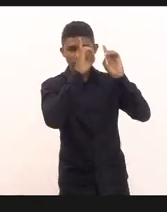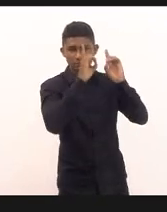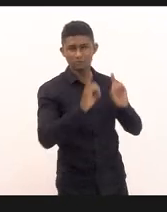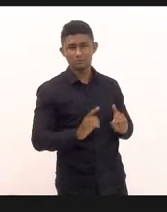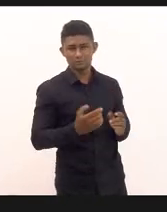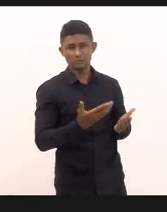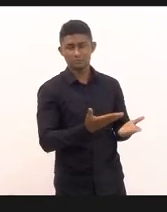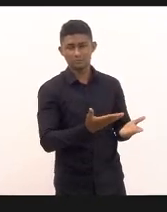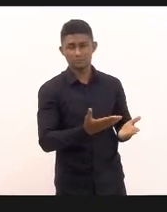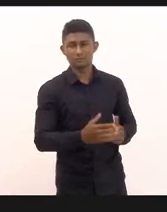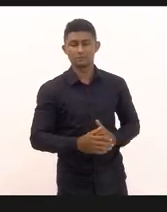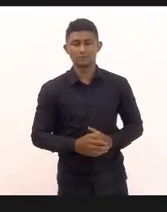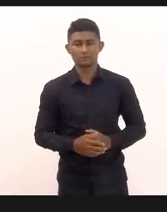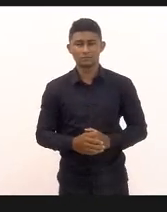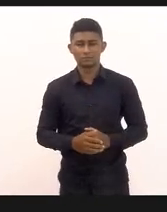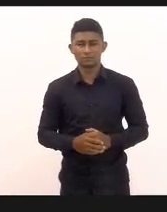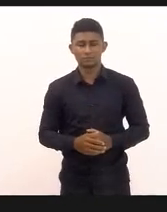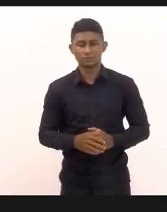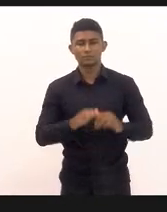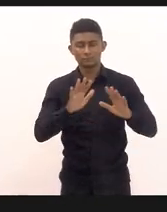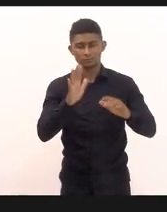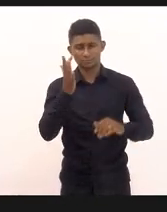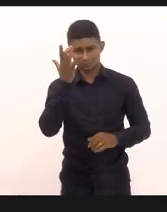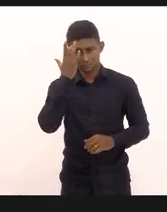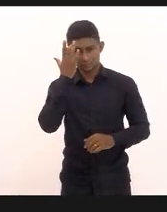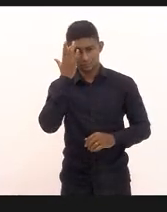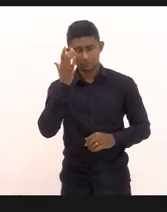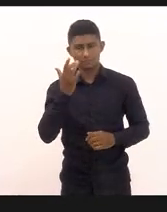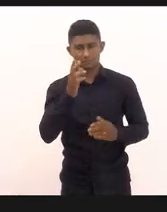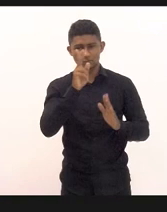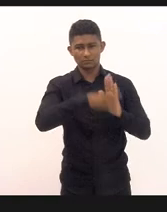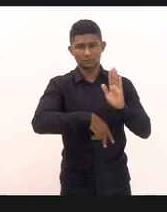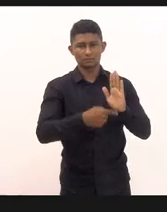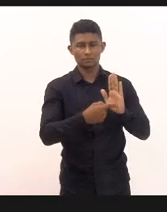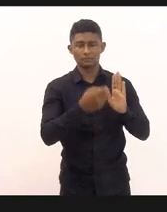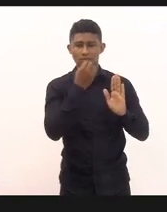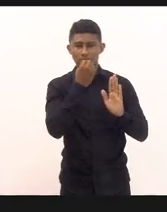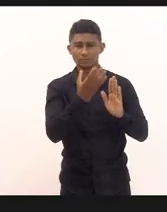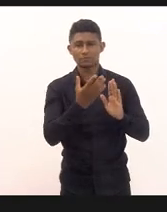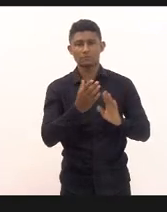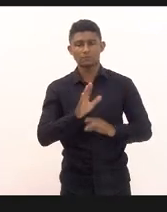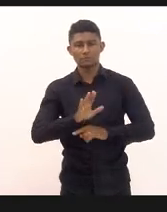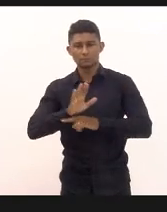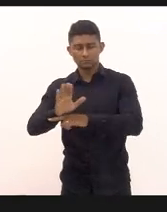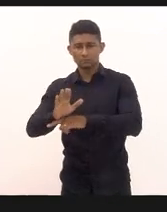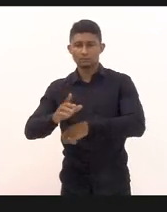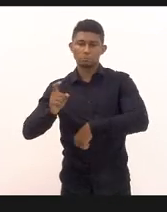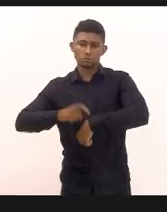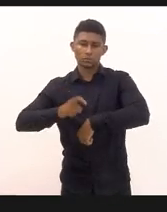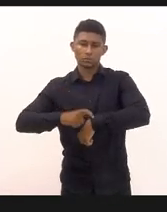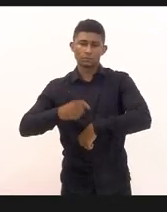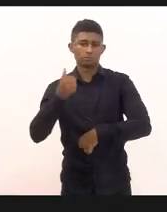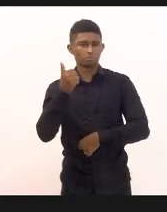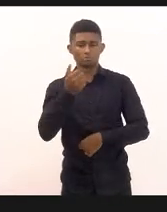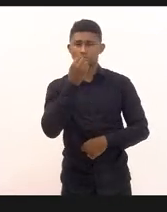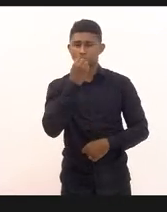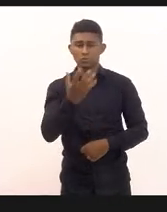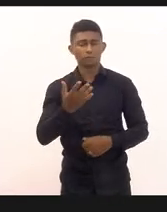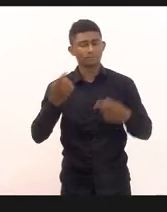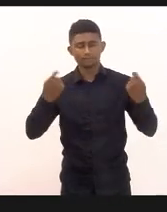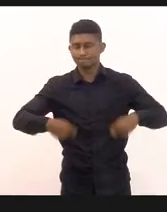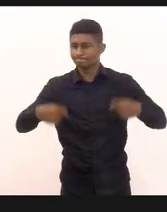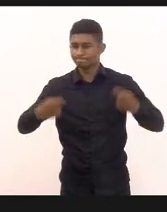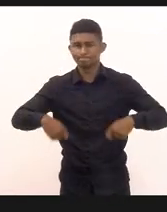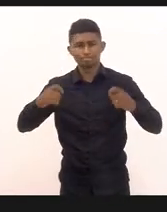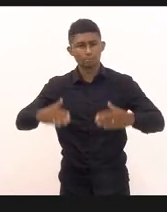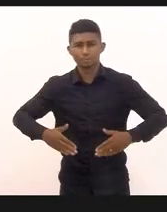algumas melhorias, mas acho que o projeto veio em boa hora e a gente fez as melhorias que tinham que ser feitas, e esse